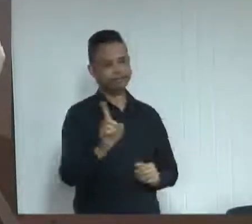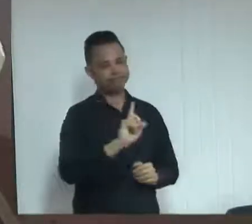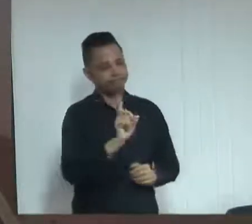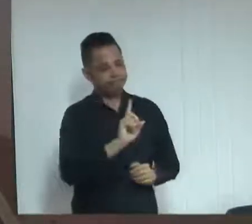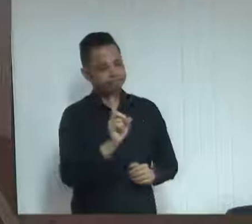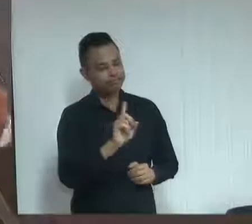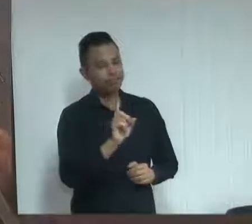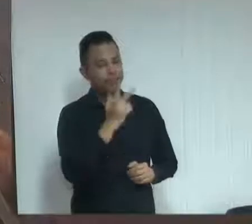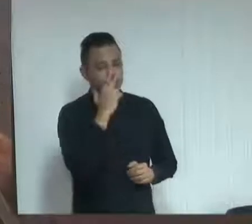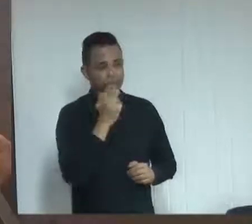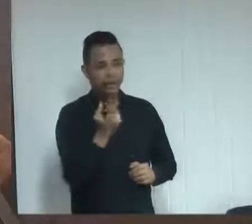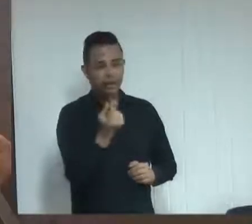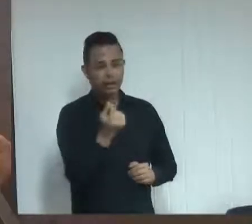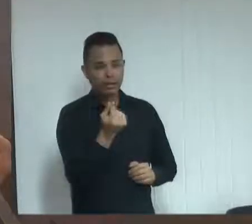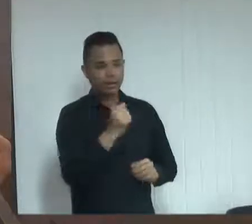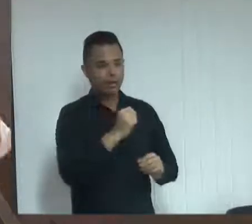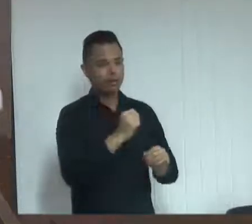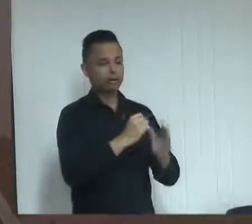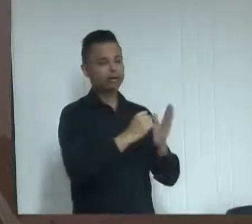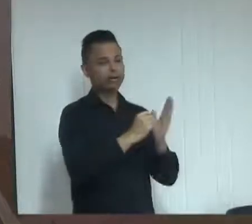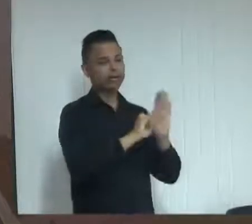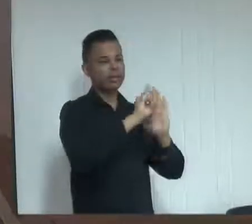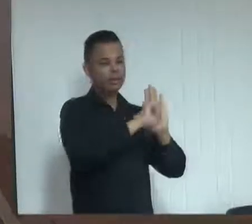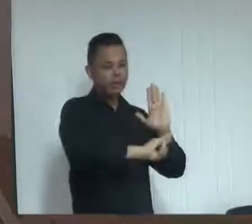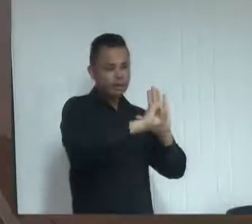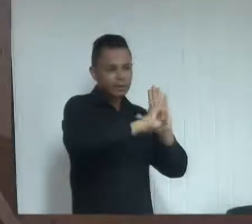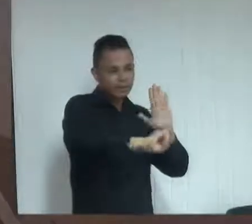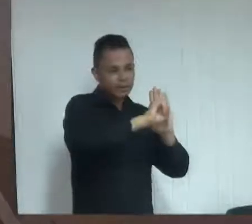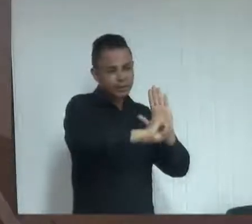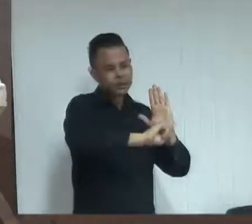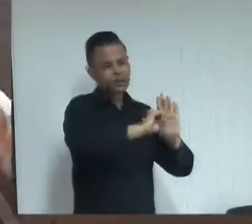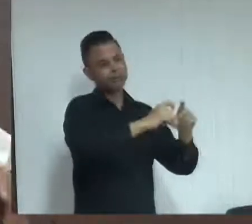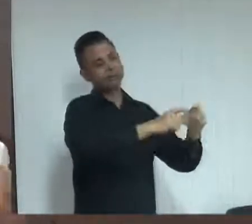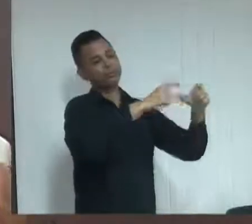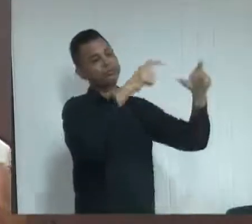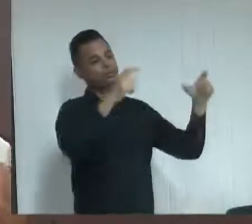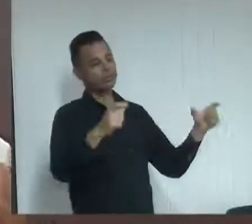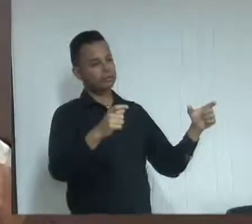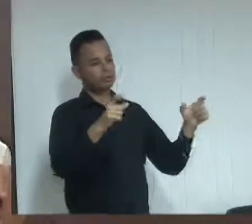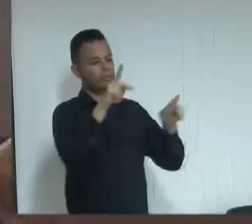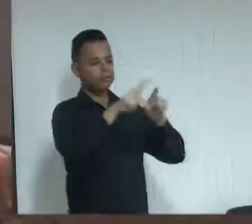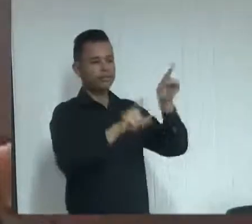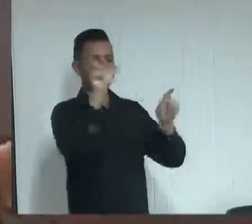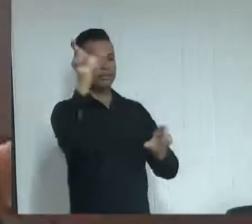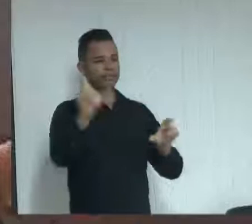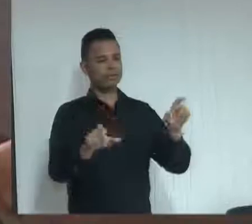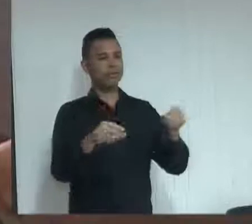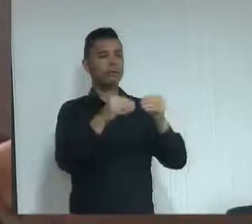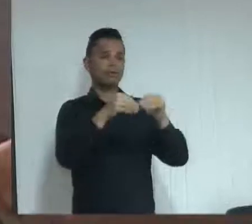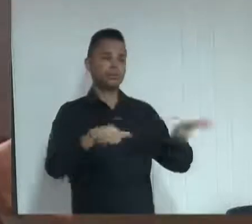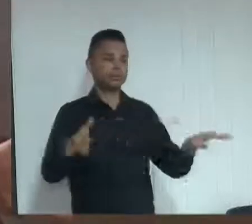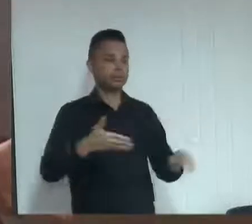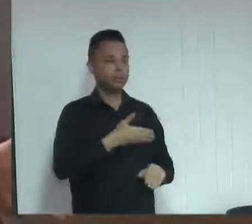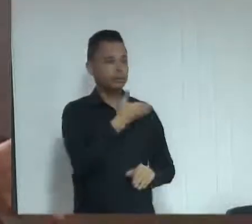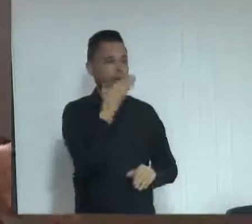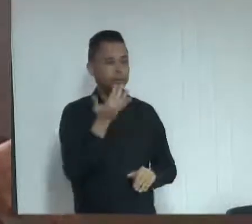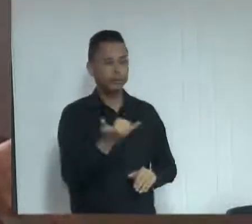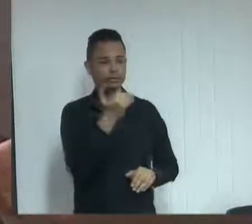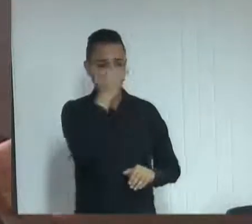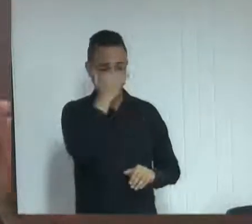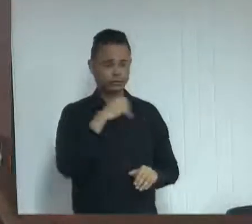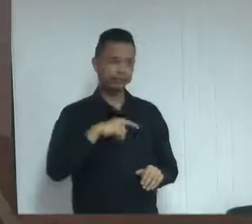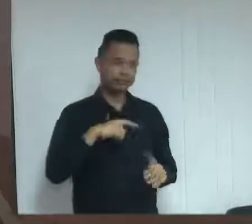vai aumentar a arrecadação de impostos, a gente vai prejudicar o cidadão vinhedense. Então, só uma informação.